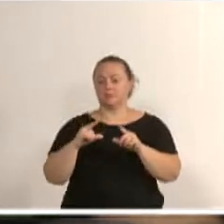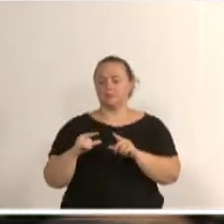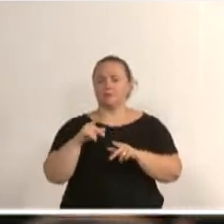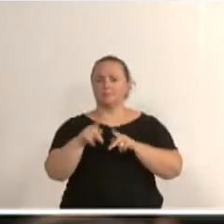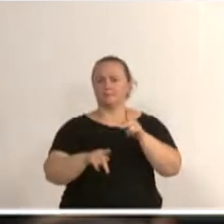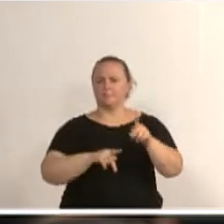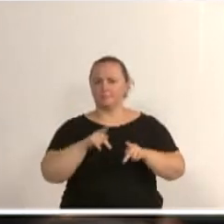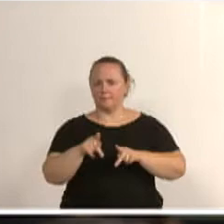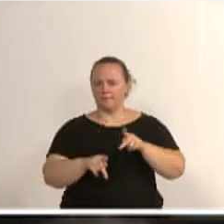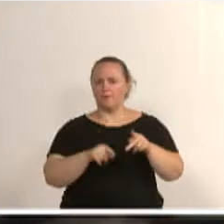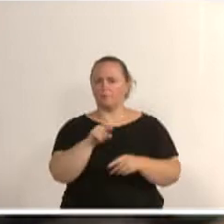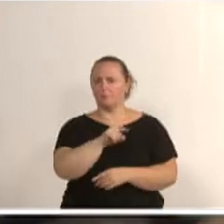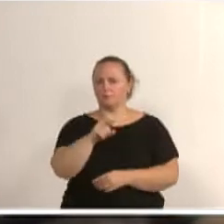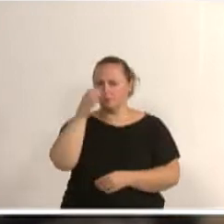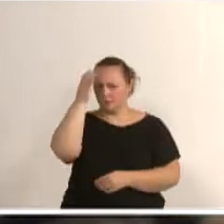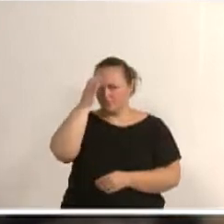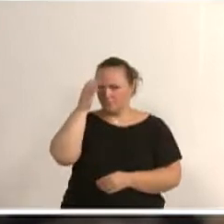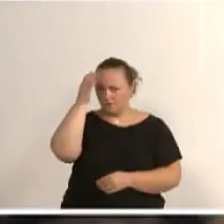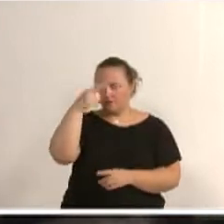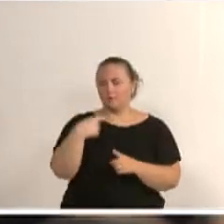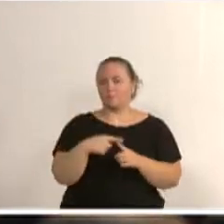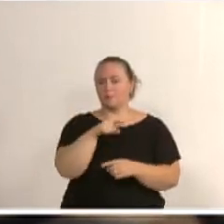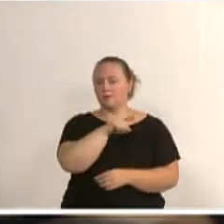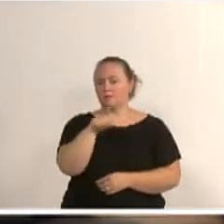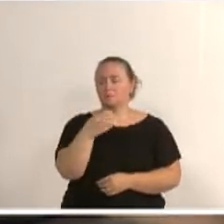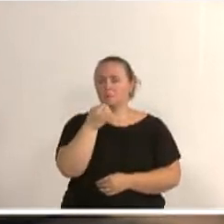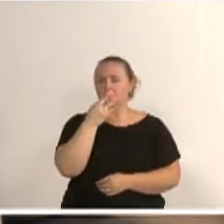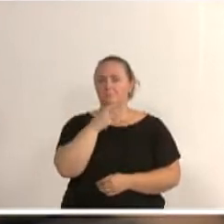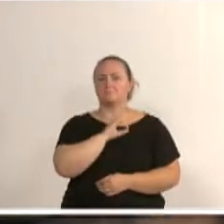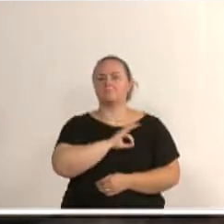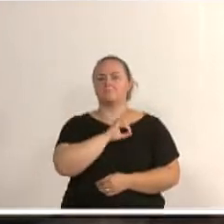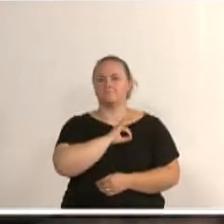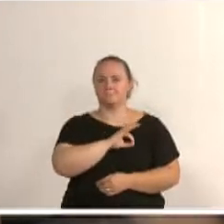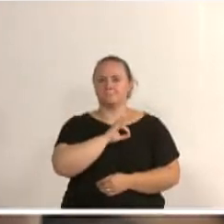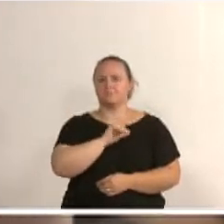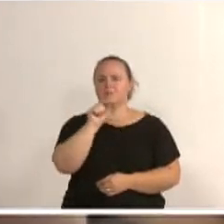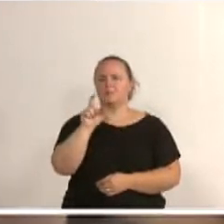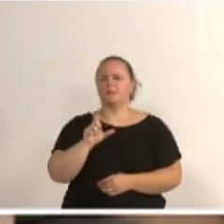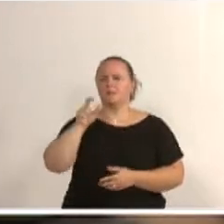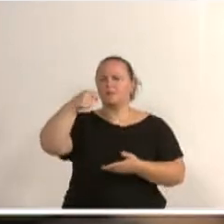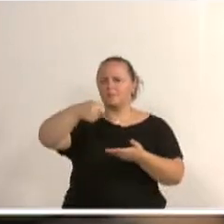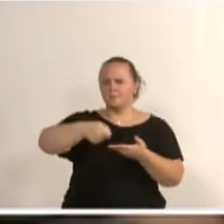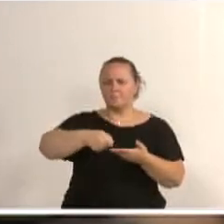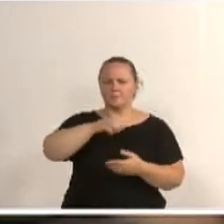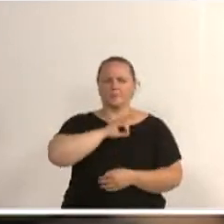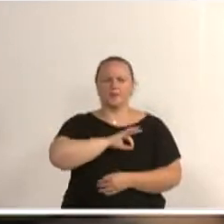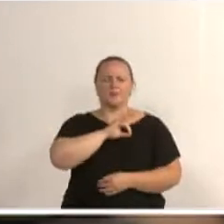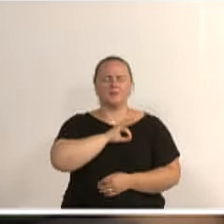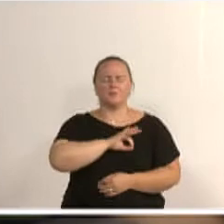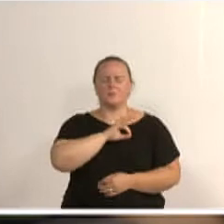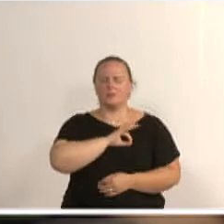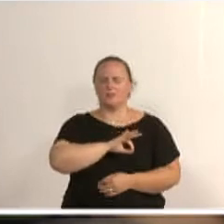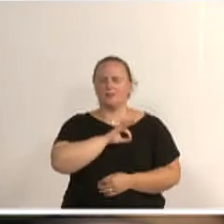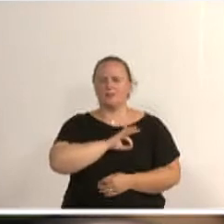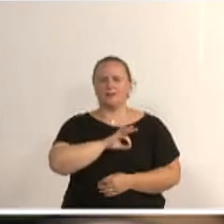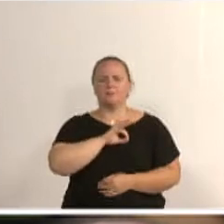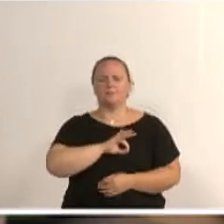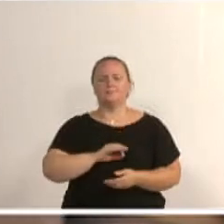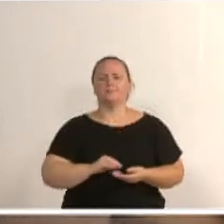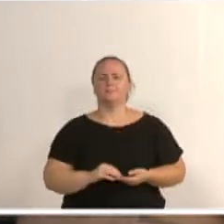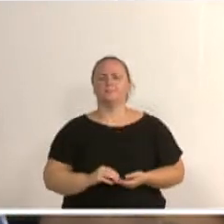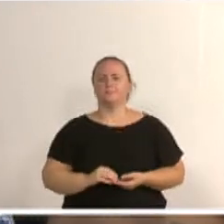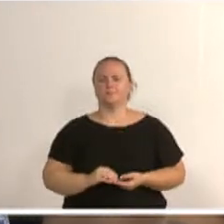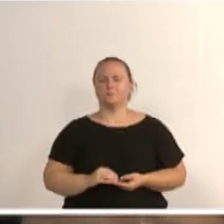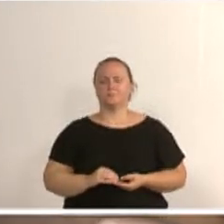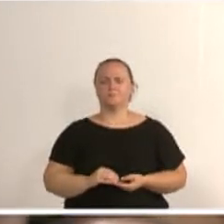população, porque vocês estão recebendo um bom salário. Quem paga esse salário somos nós, trabalhadores, que